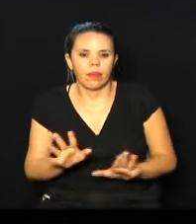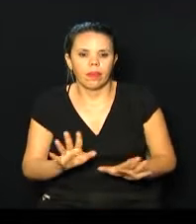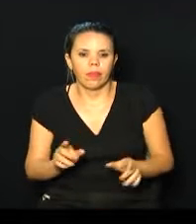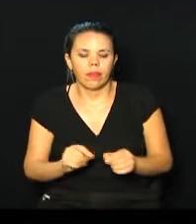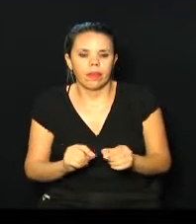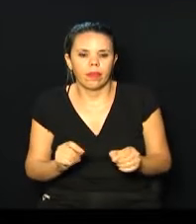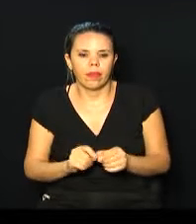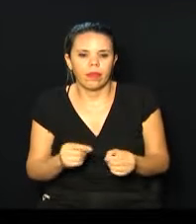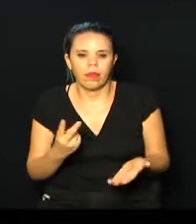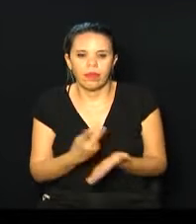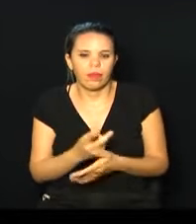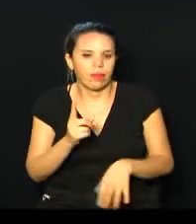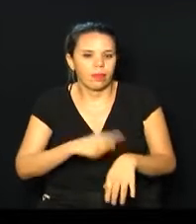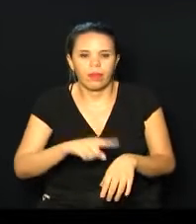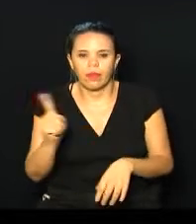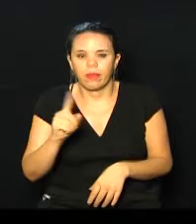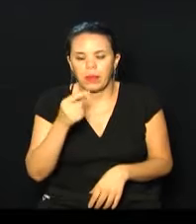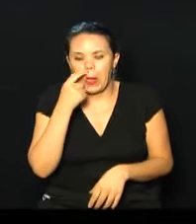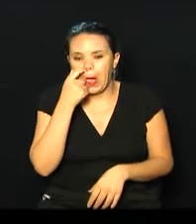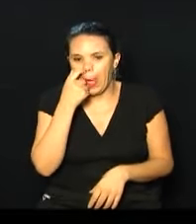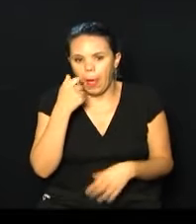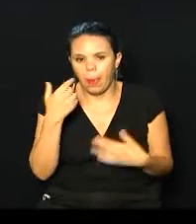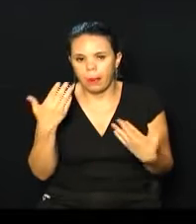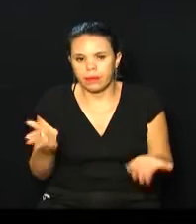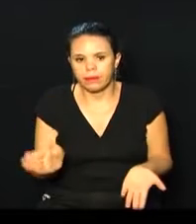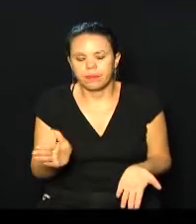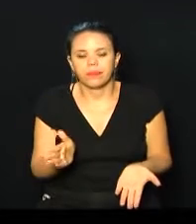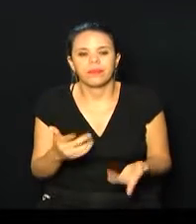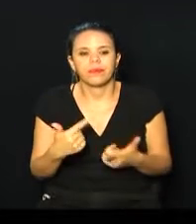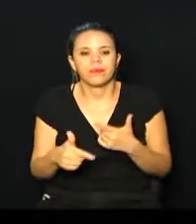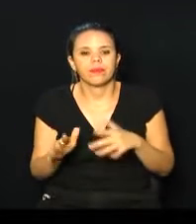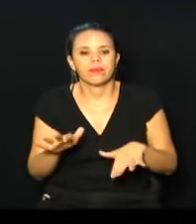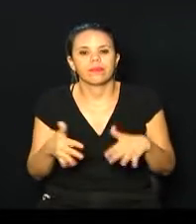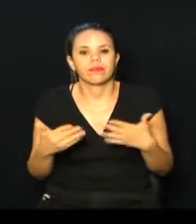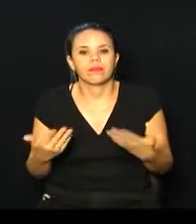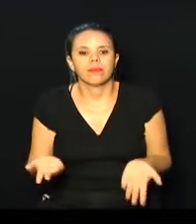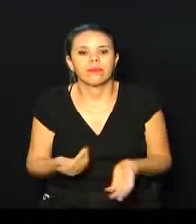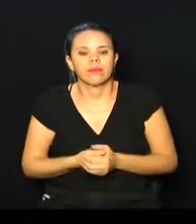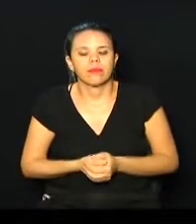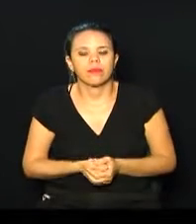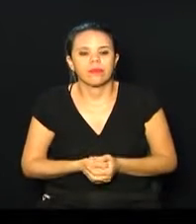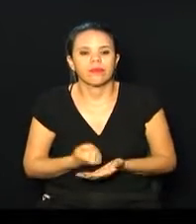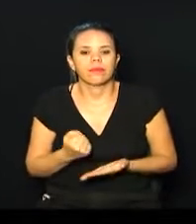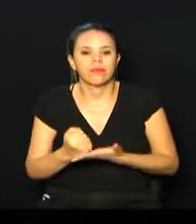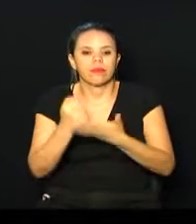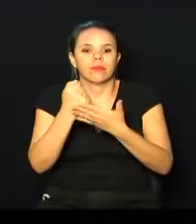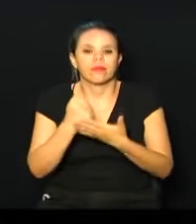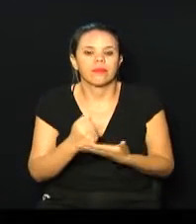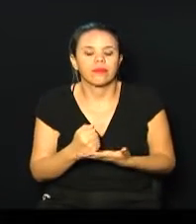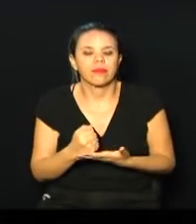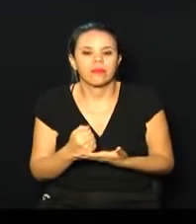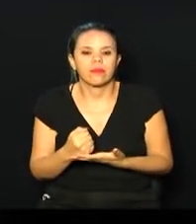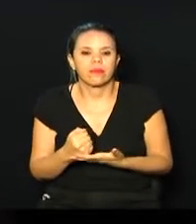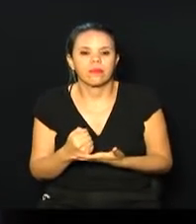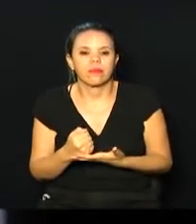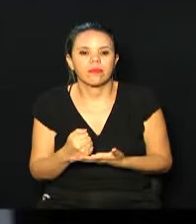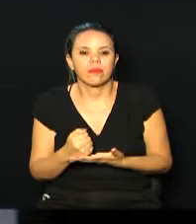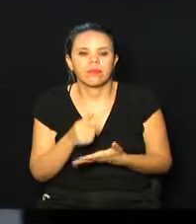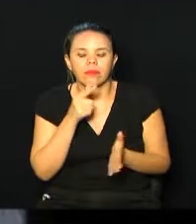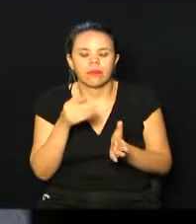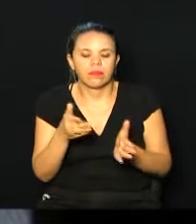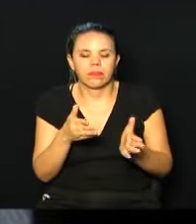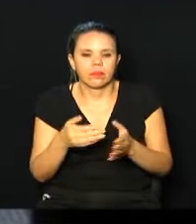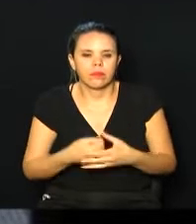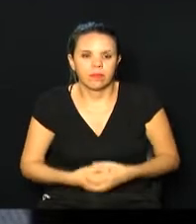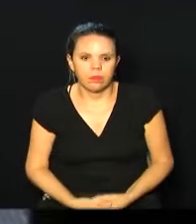tudo ao mesmo tempo. Mas já o efeito aqui vai ajudar também um pouco naquela bacia que tem lá,